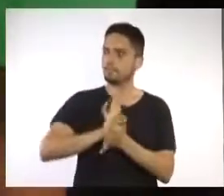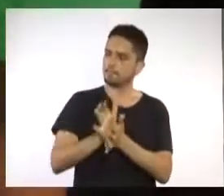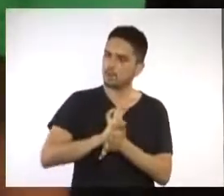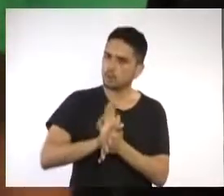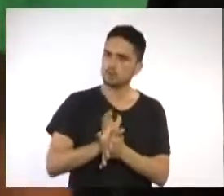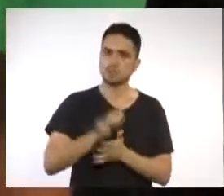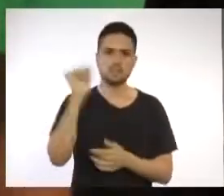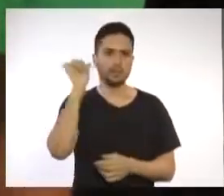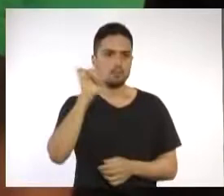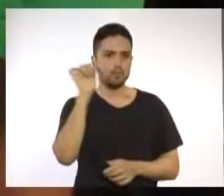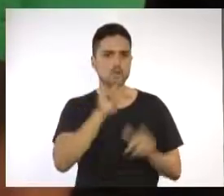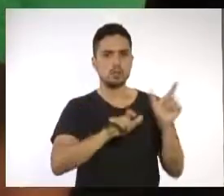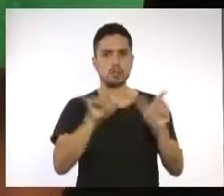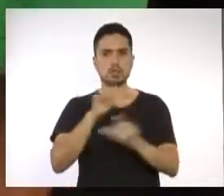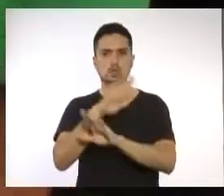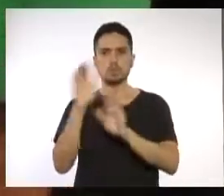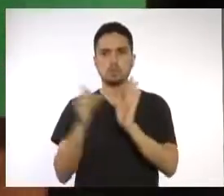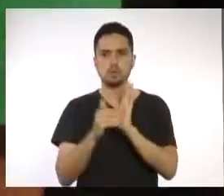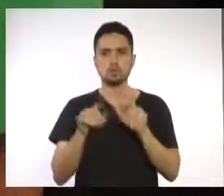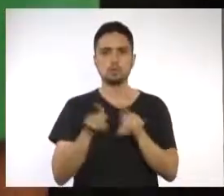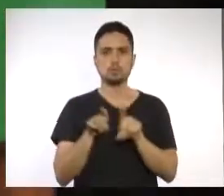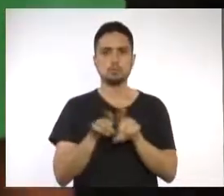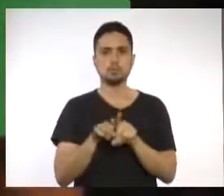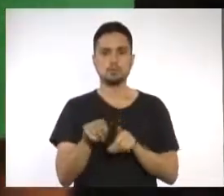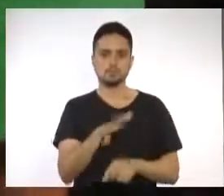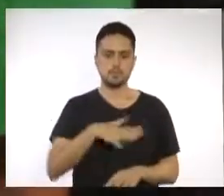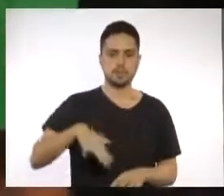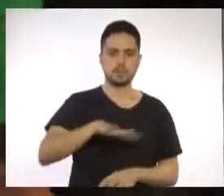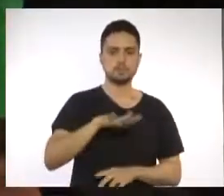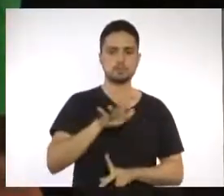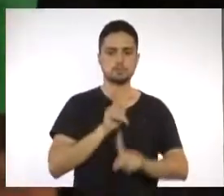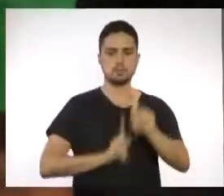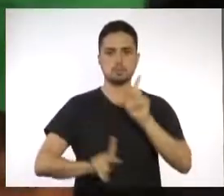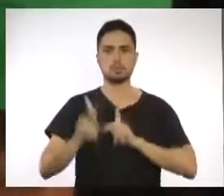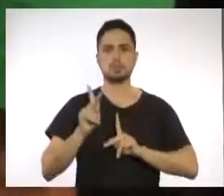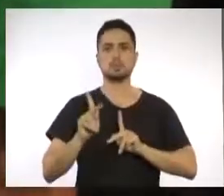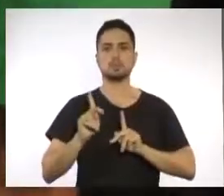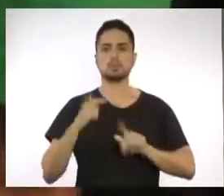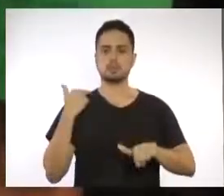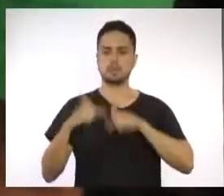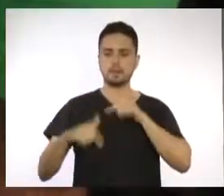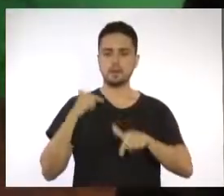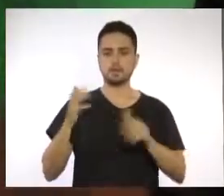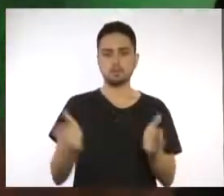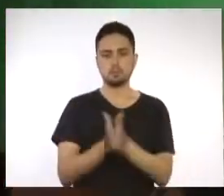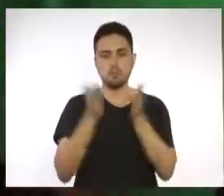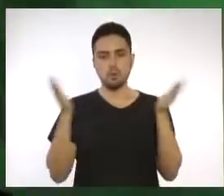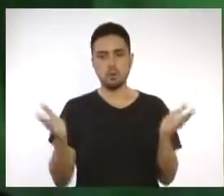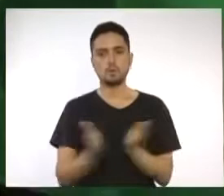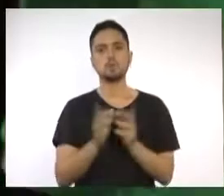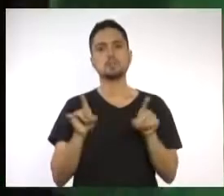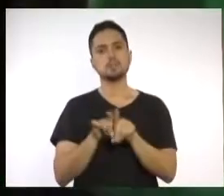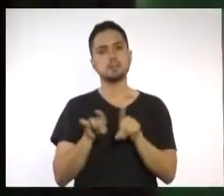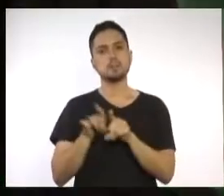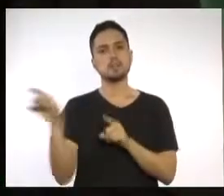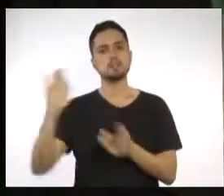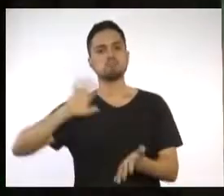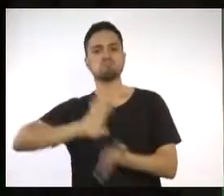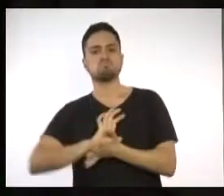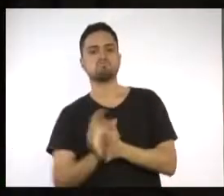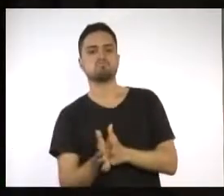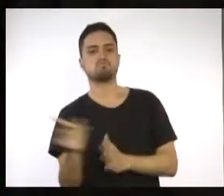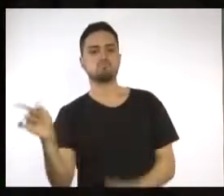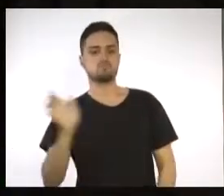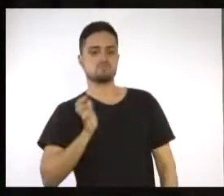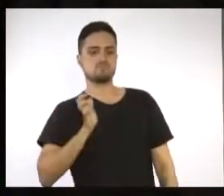às mulheres como um todo e ao conjunto das classes populares, ao conjunto dos trabalhadores de origem popular, que ele também destrói com a sua